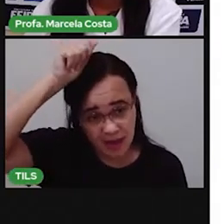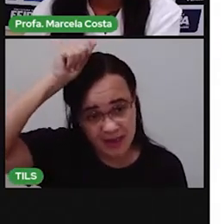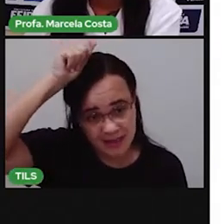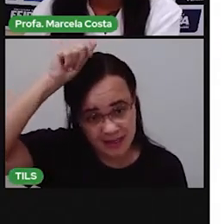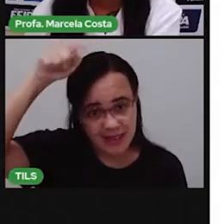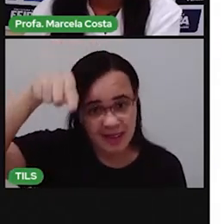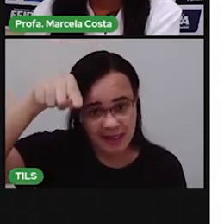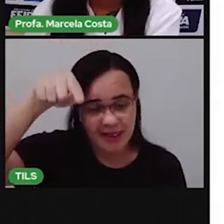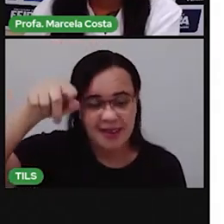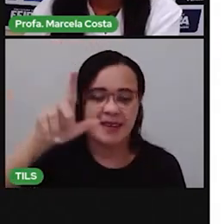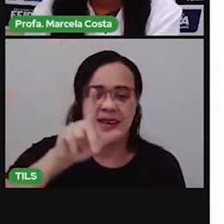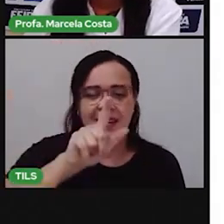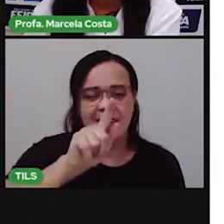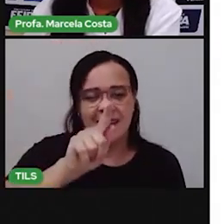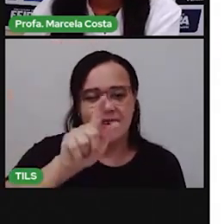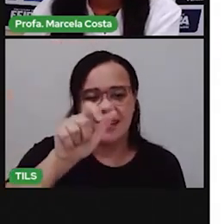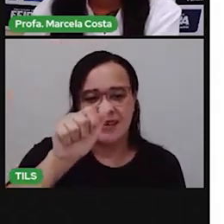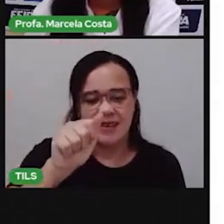Galinha.